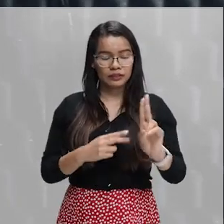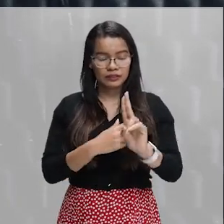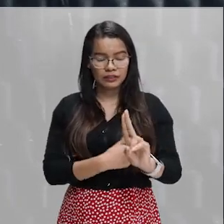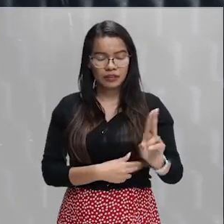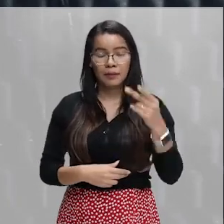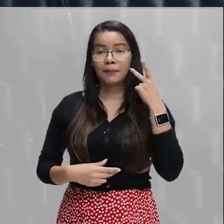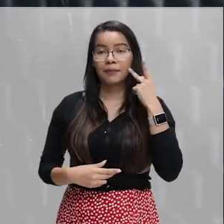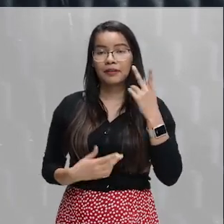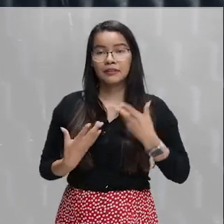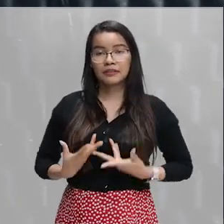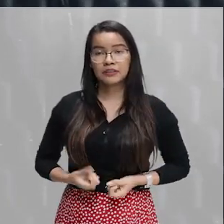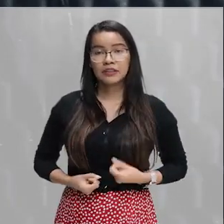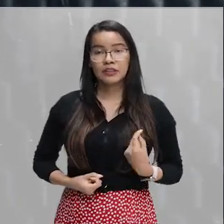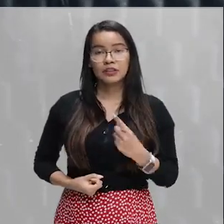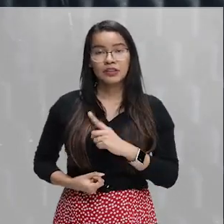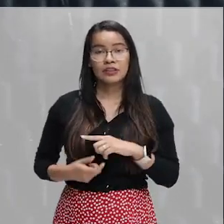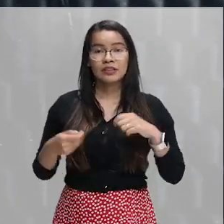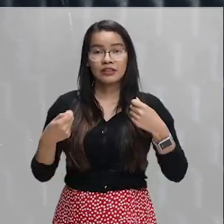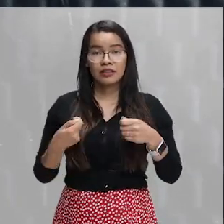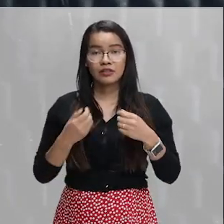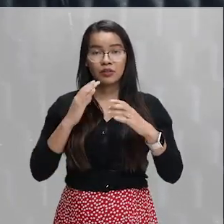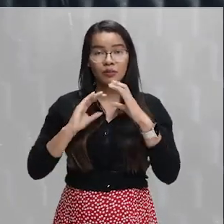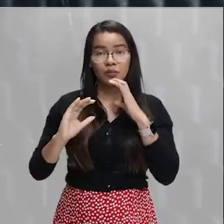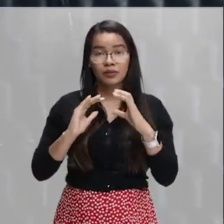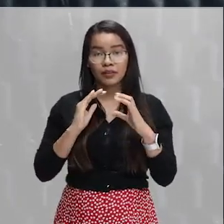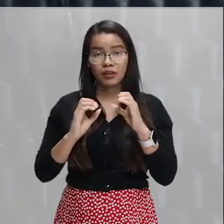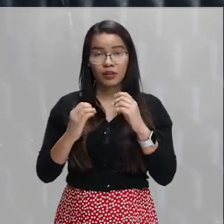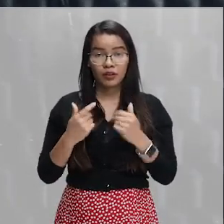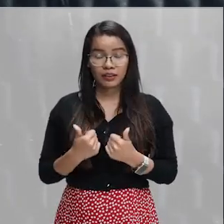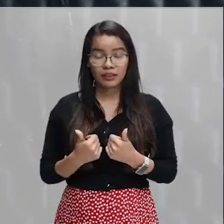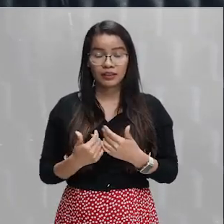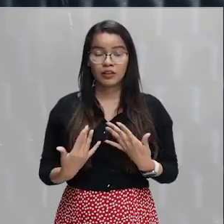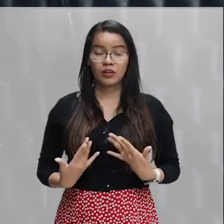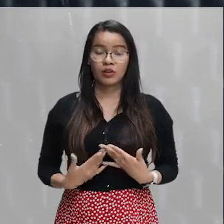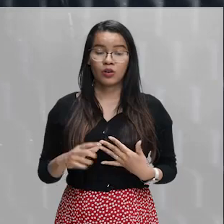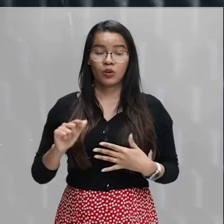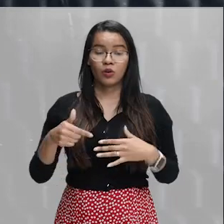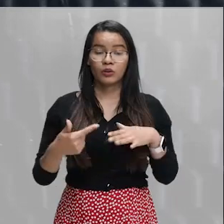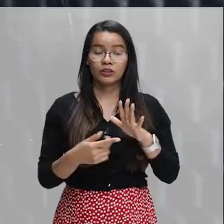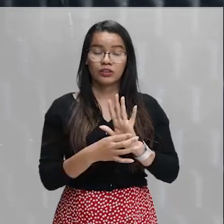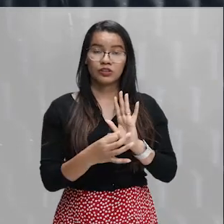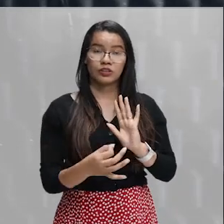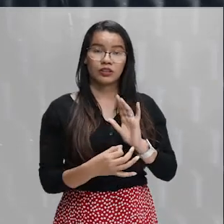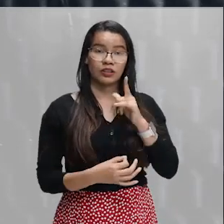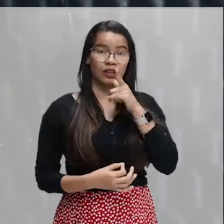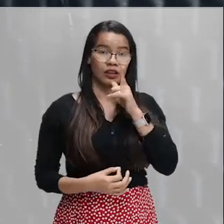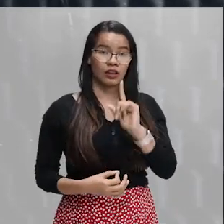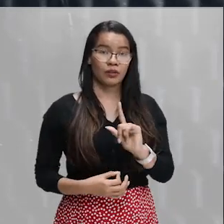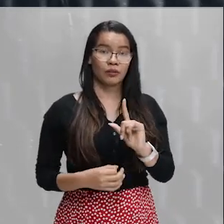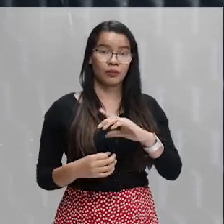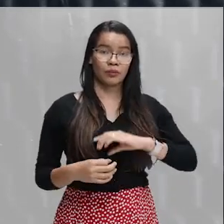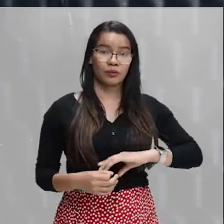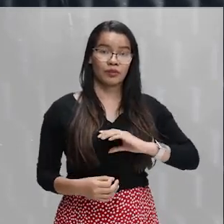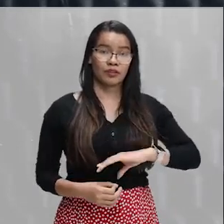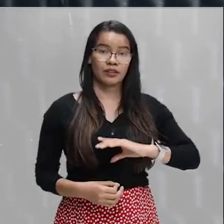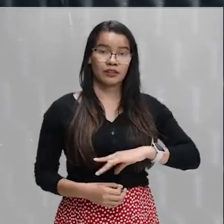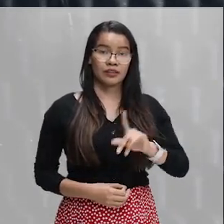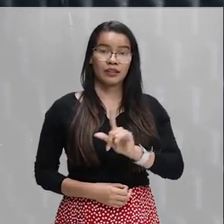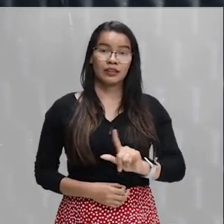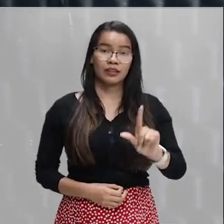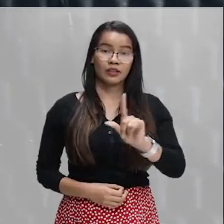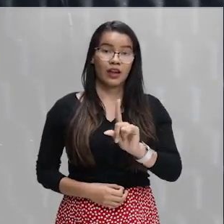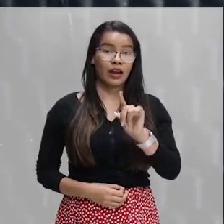nossas necessidades comunicativas, tá bom? Olha só aqui uma dica de língua portuguesa dentro da questão da literatura, ver como tudo é